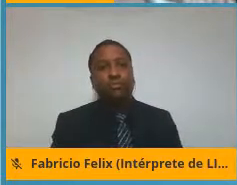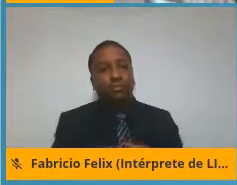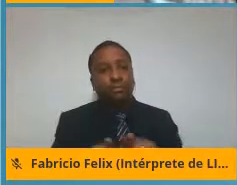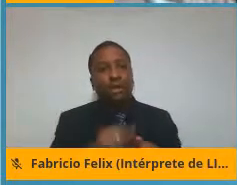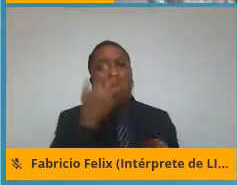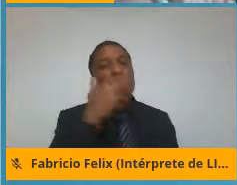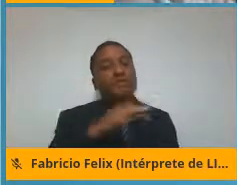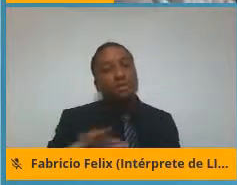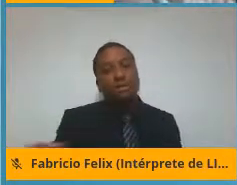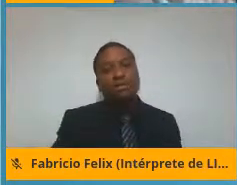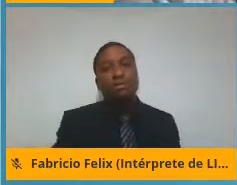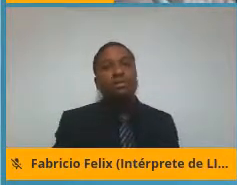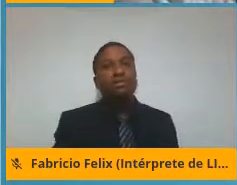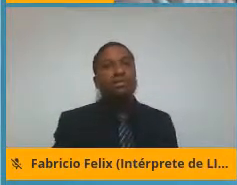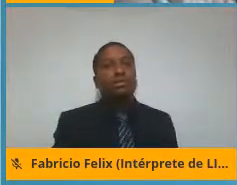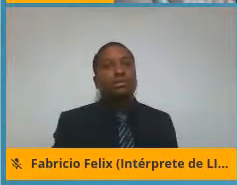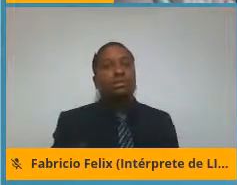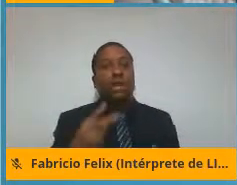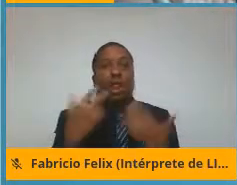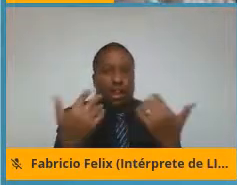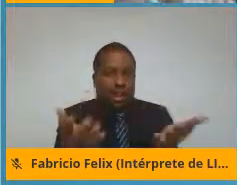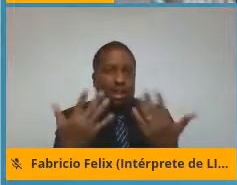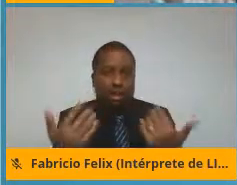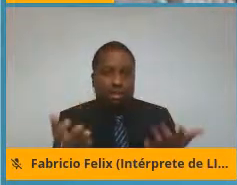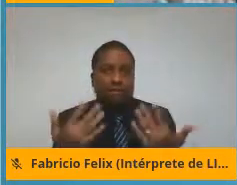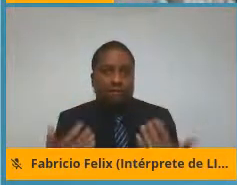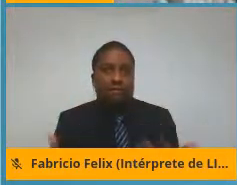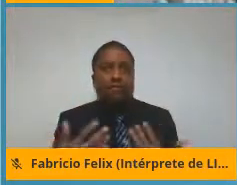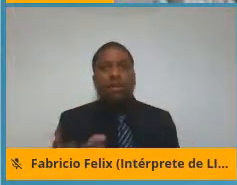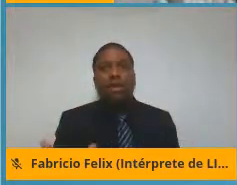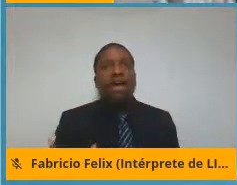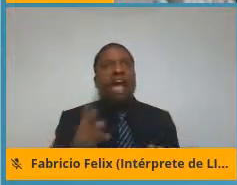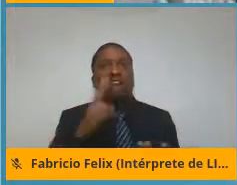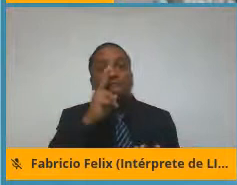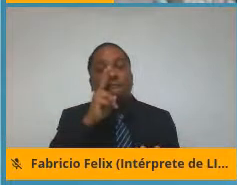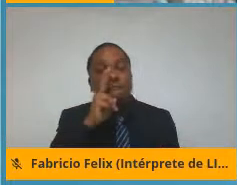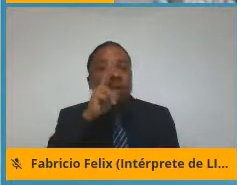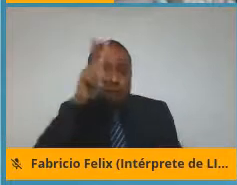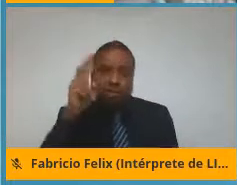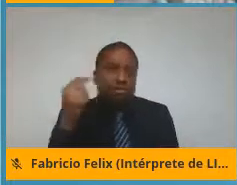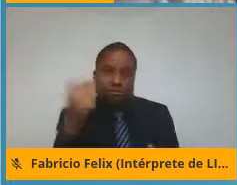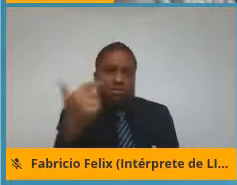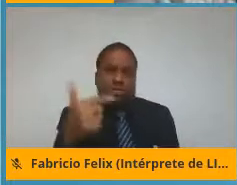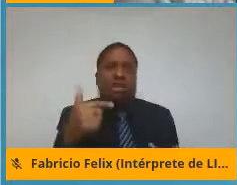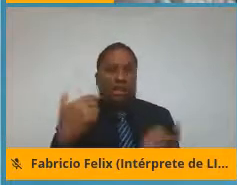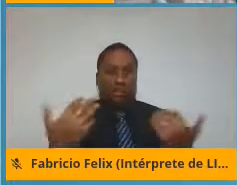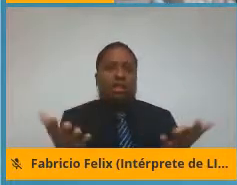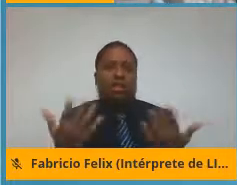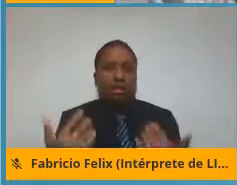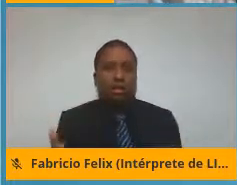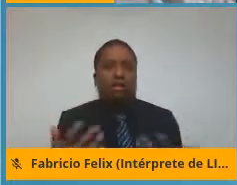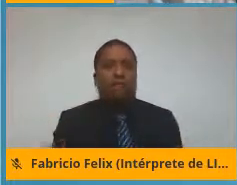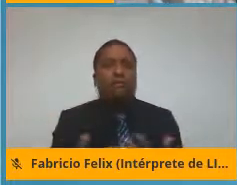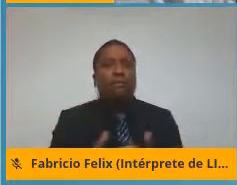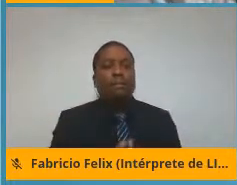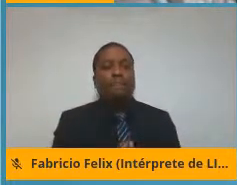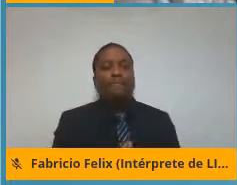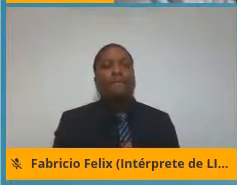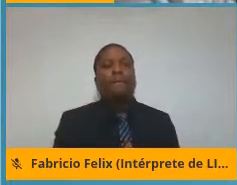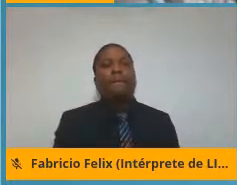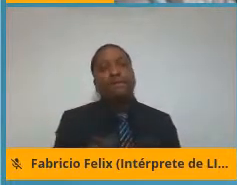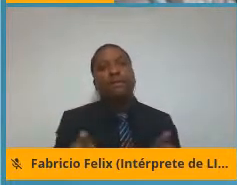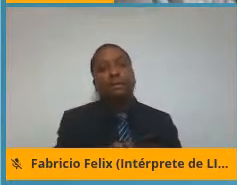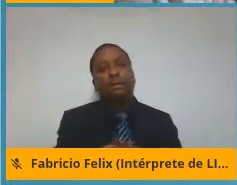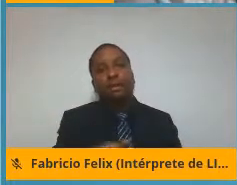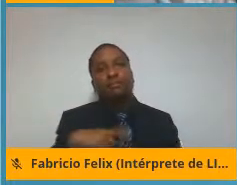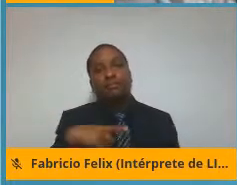geralmente tendem a fazer forma leve, difícil, muito raro uma criança fazer forma sintomática, mas a gente tem visto